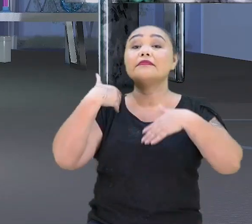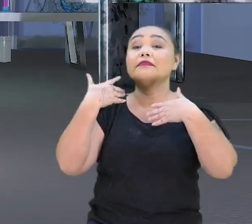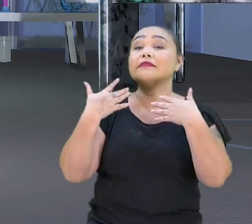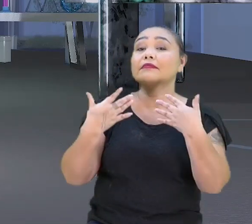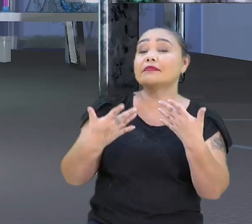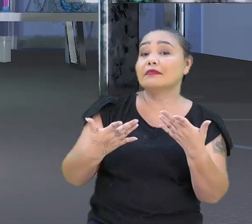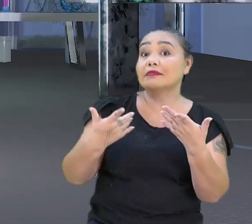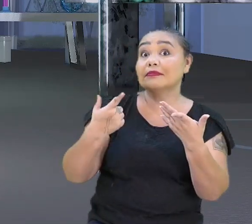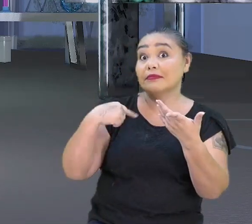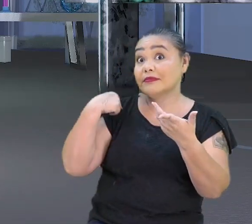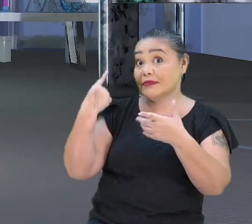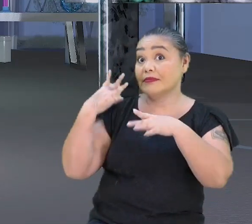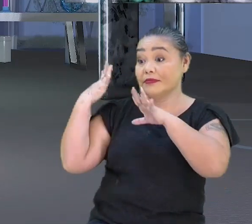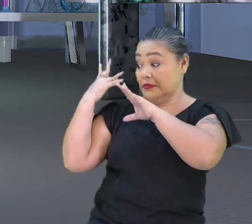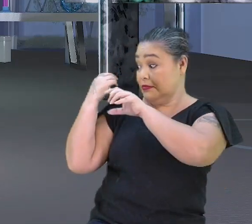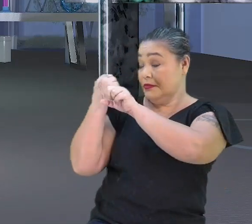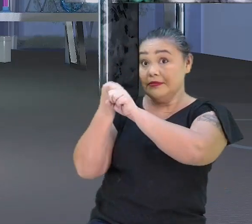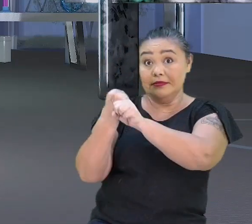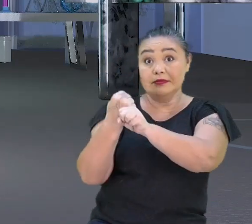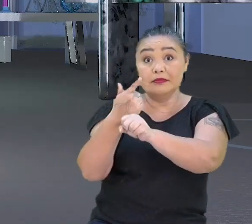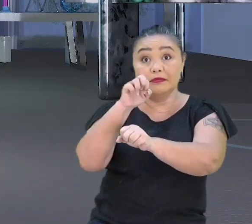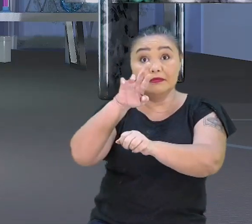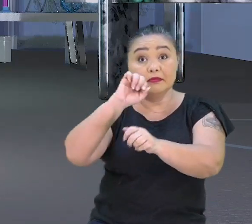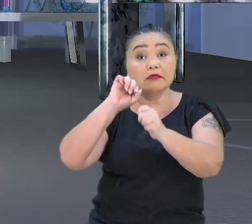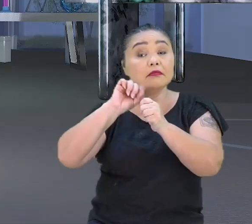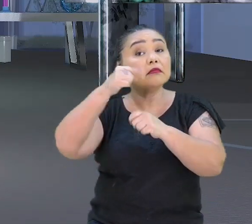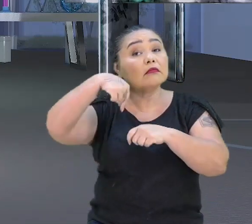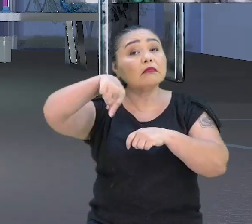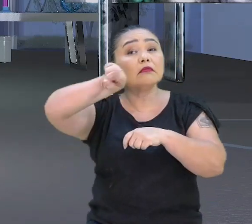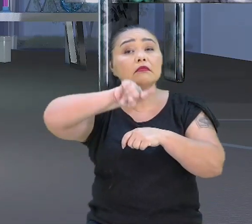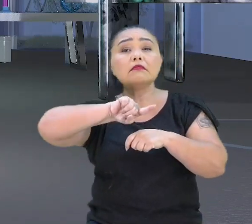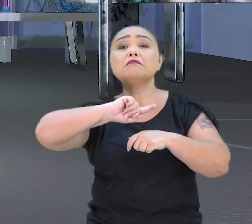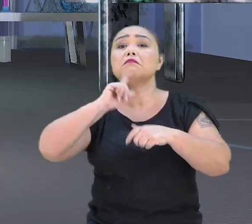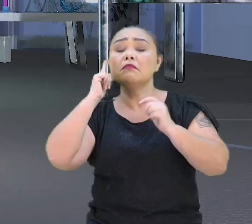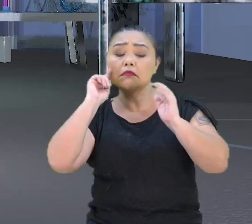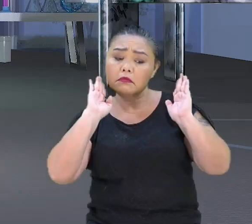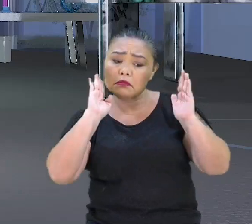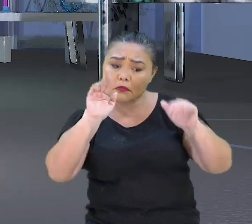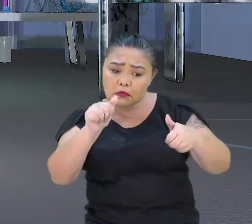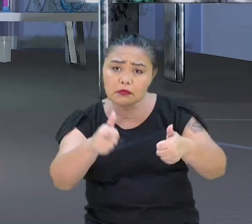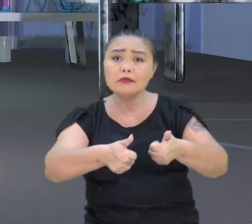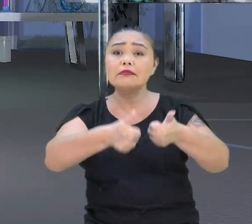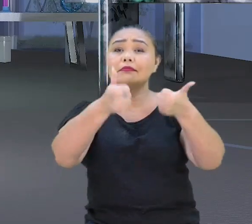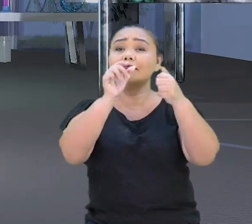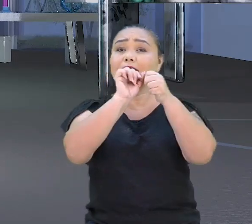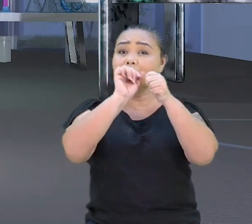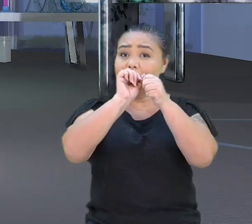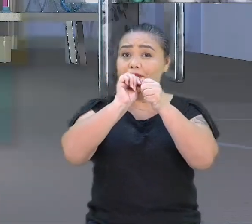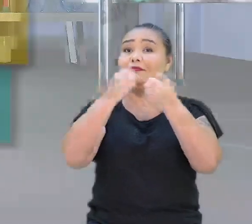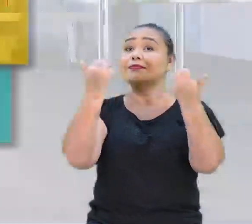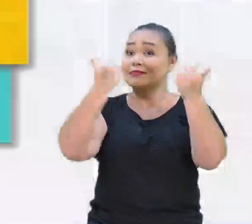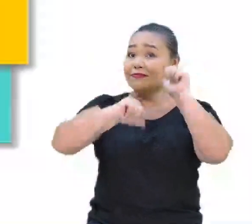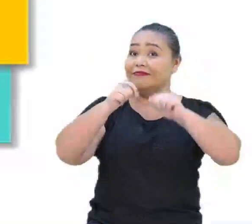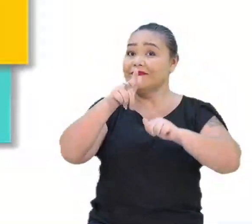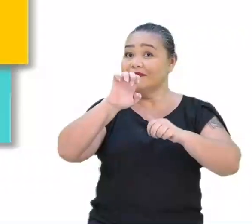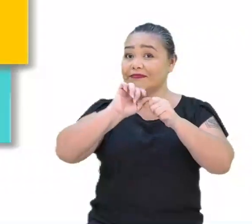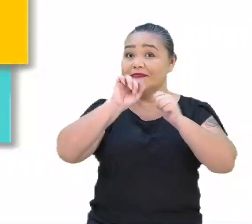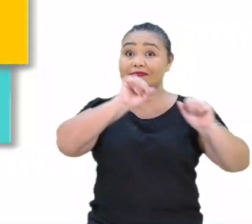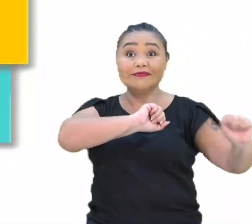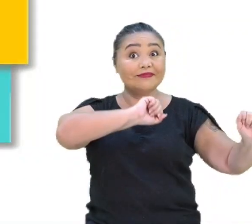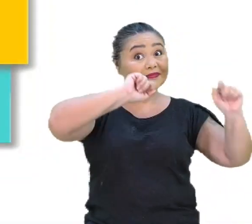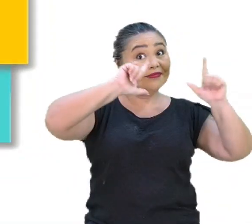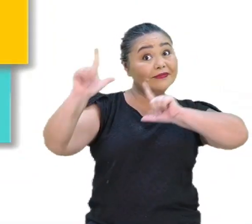nossa revisão geral, para você poder ter um bom desempenho na nossa avaliação geral. Vamos lá no slide para conhecer